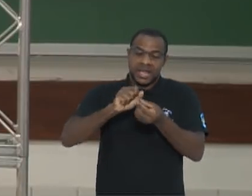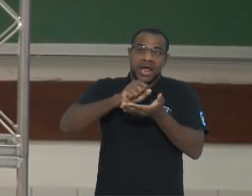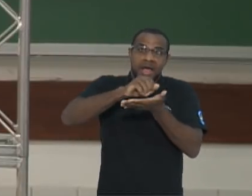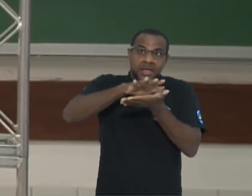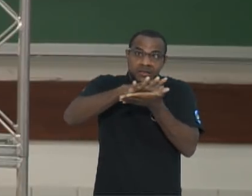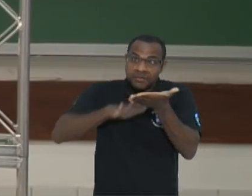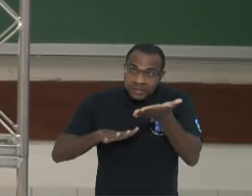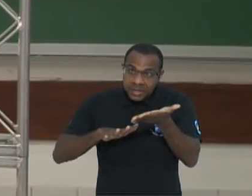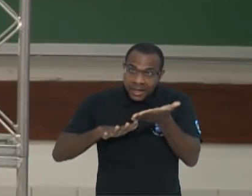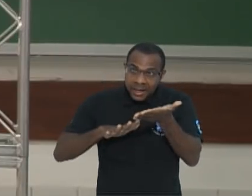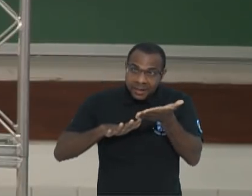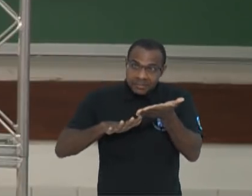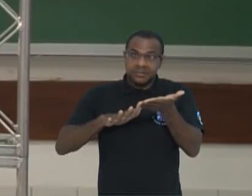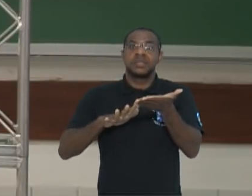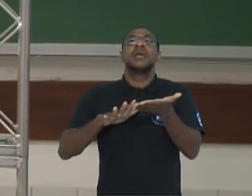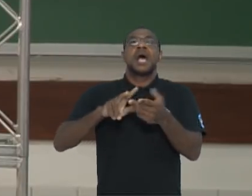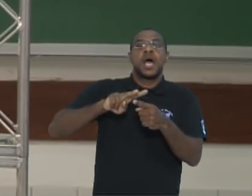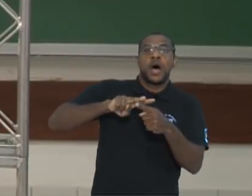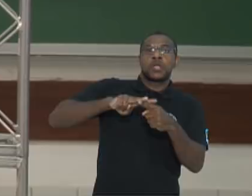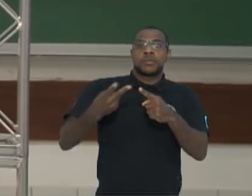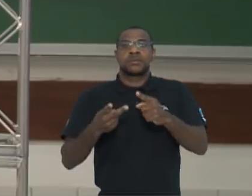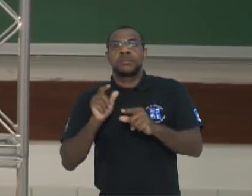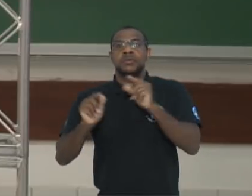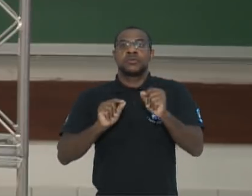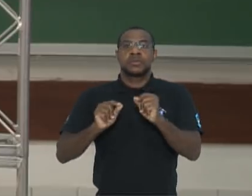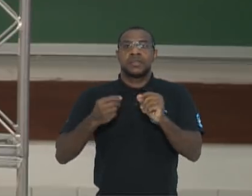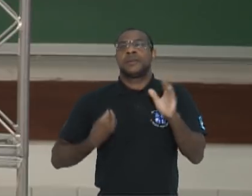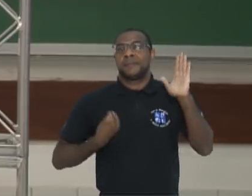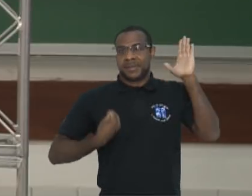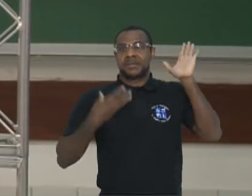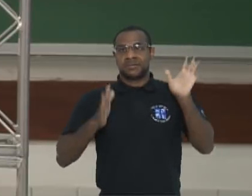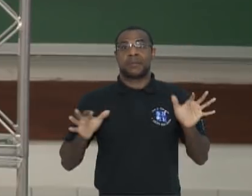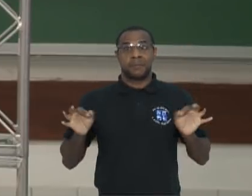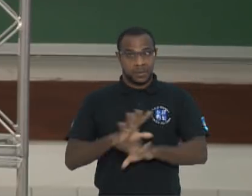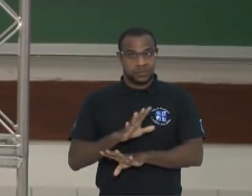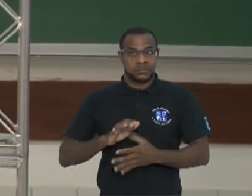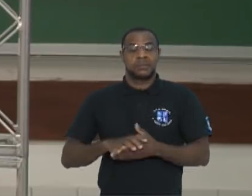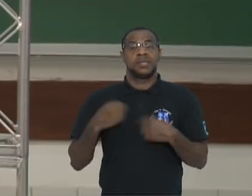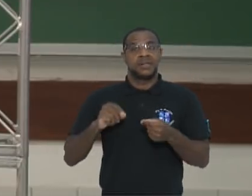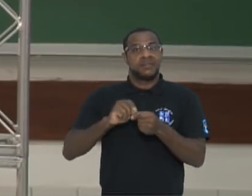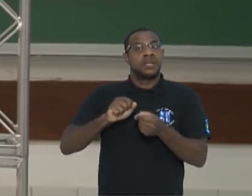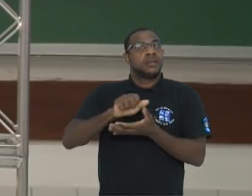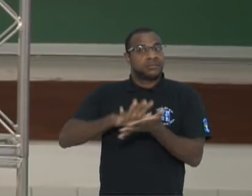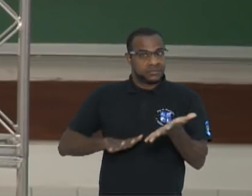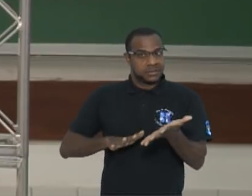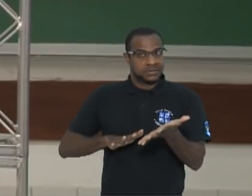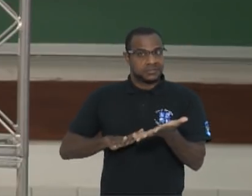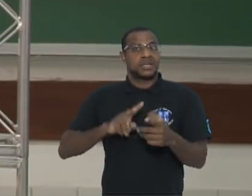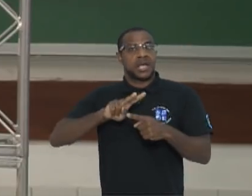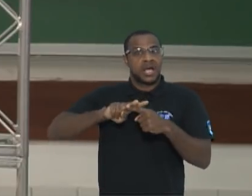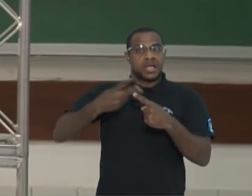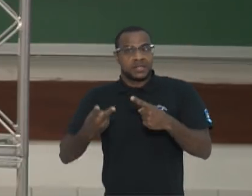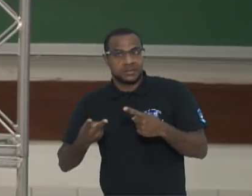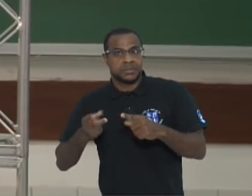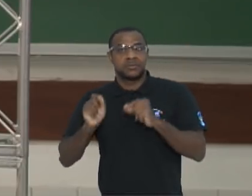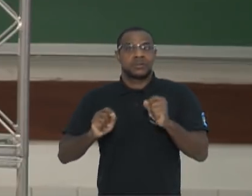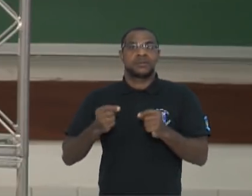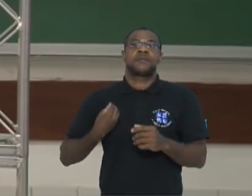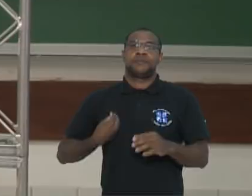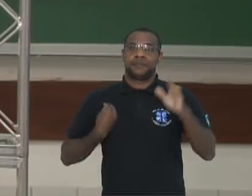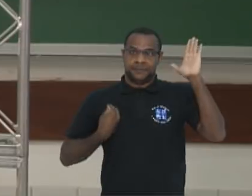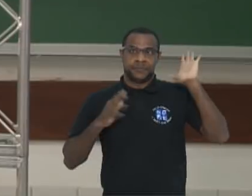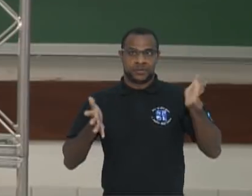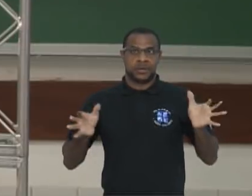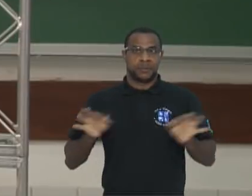lá 1, 2 questões, né? Geralmente são de múltiplas escolhas, então vocês têm que responder e aí está validada a presença de vocês.